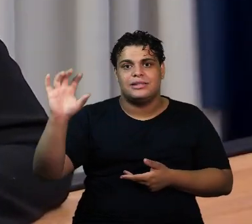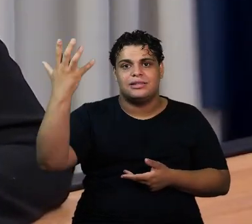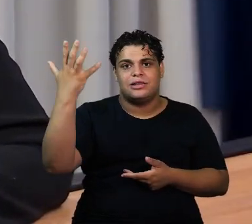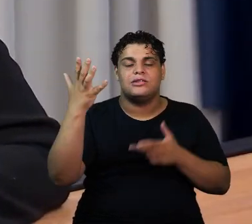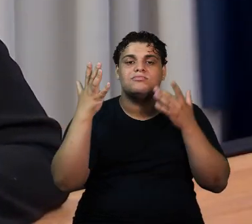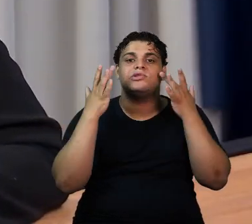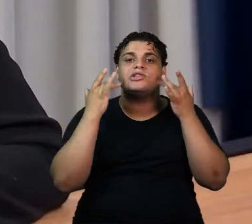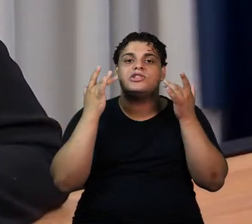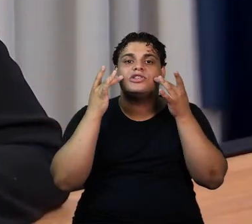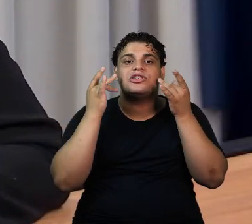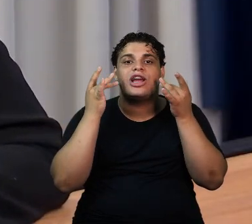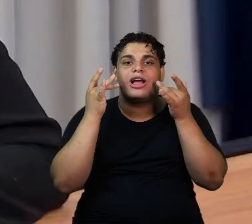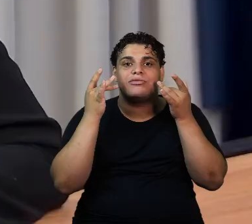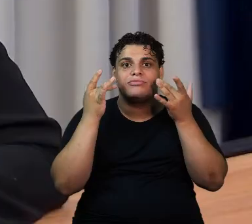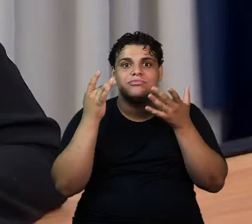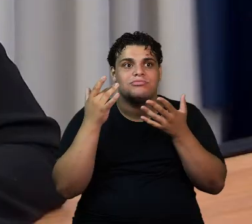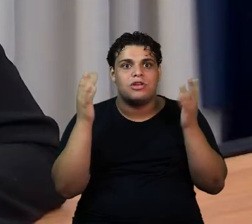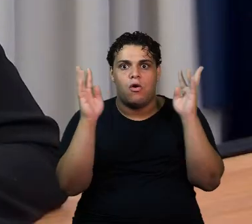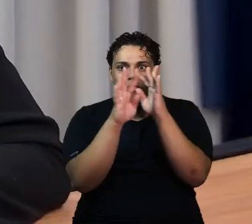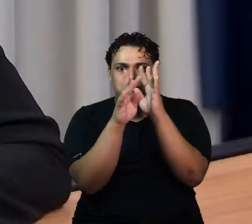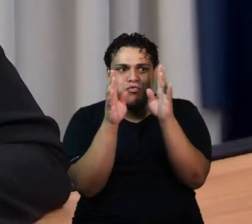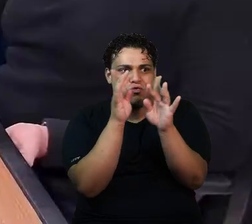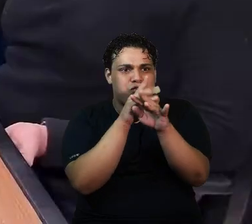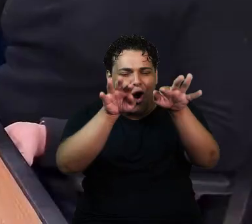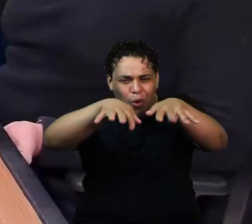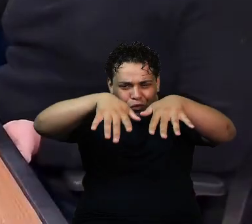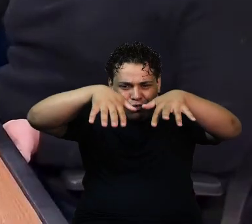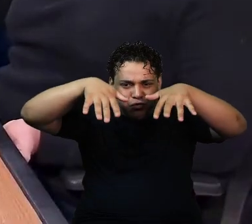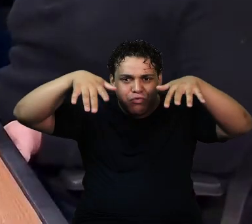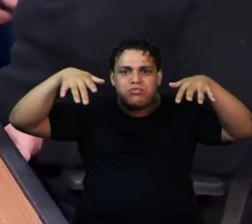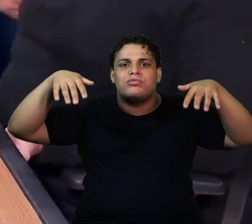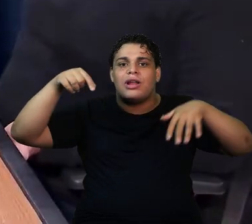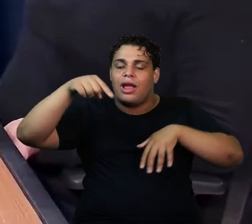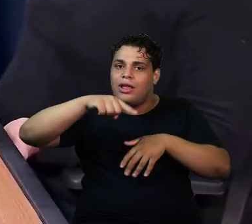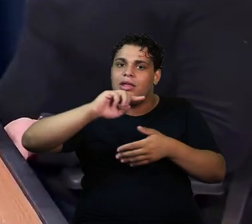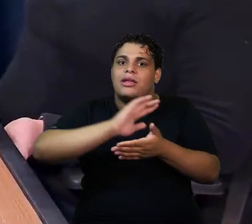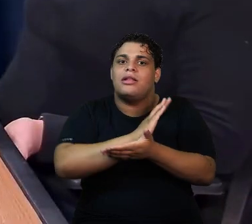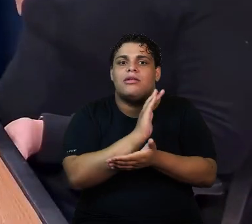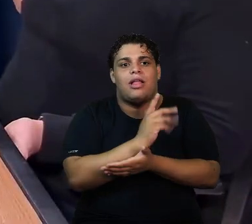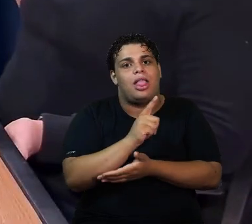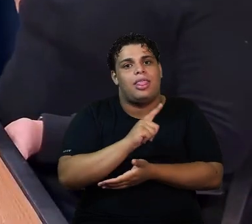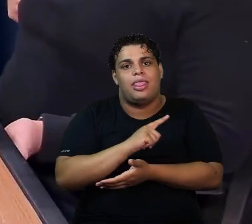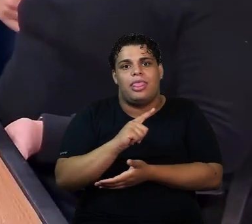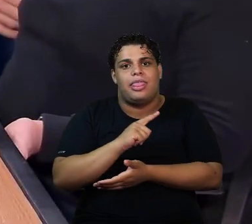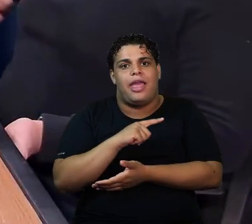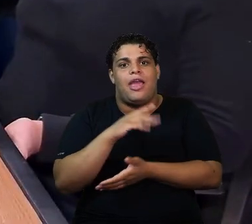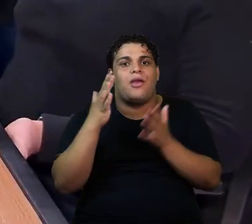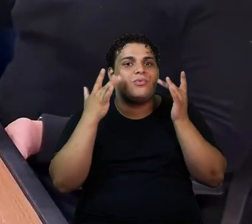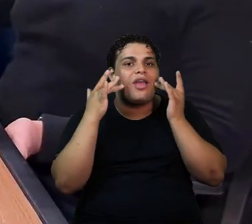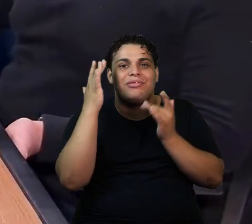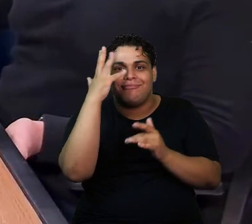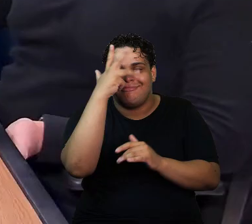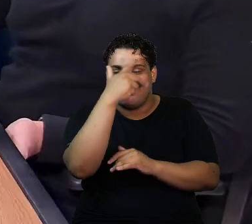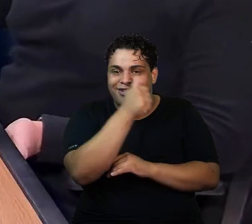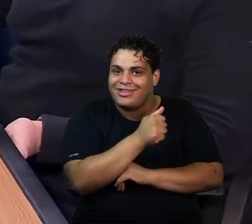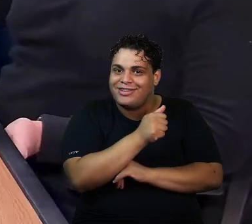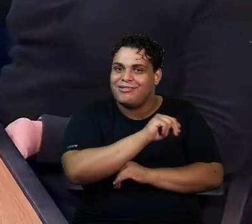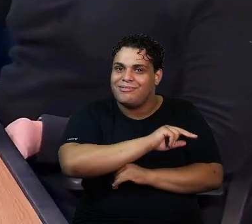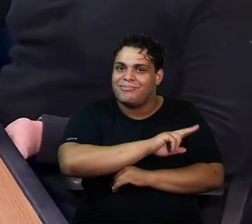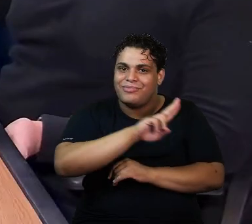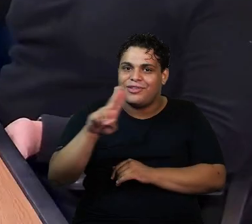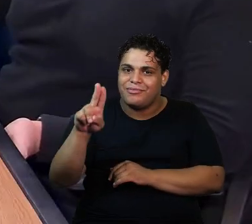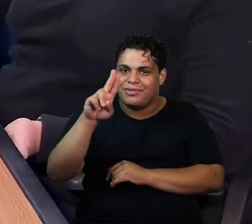teatrais, e sempre lotadas, né? A gente, aqui em Araxá, nós temos um teatro lindo, o Teatro CBMM, dentro do Centro